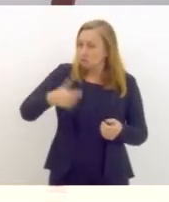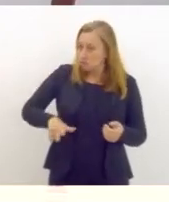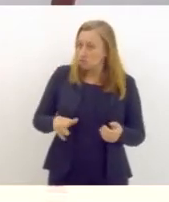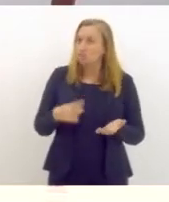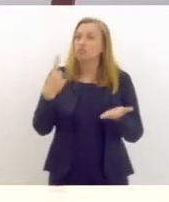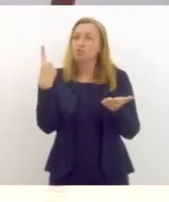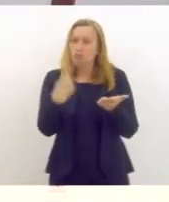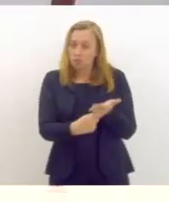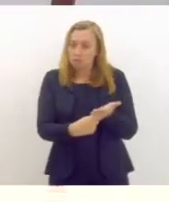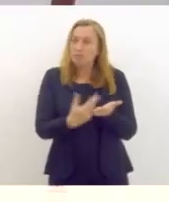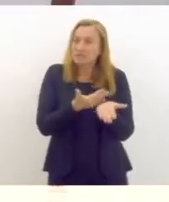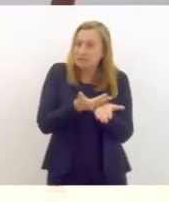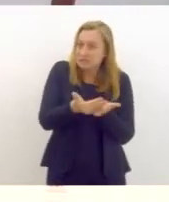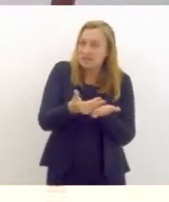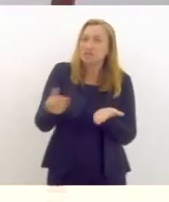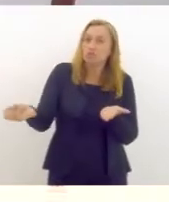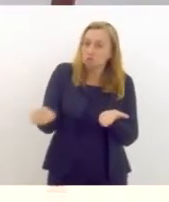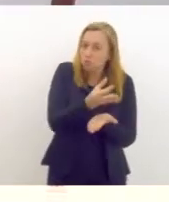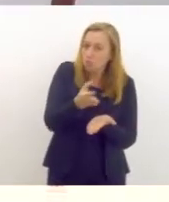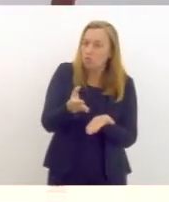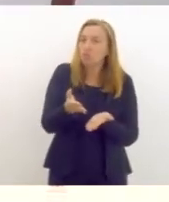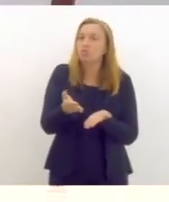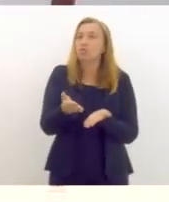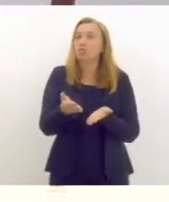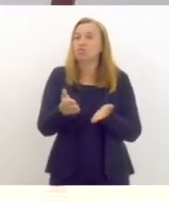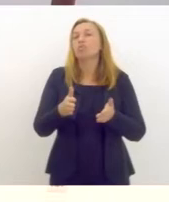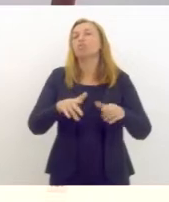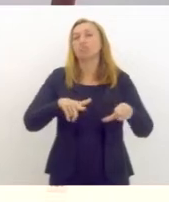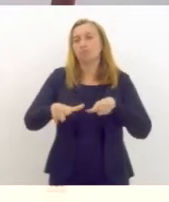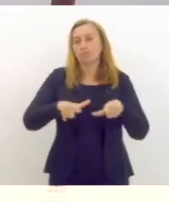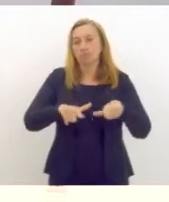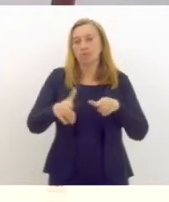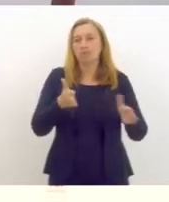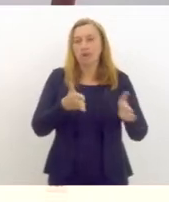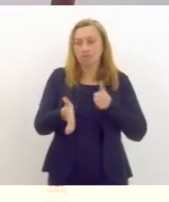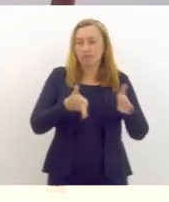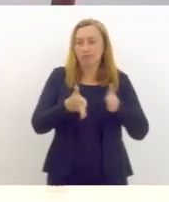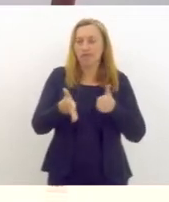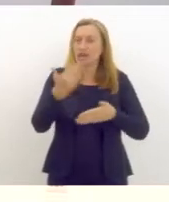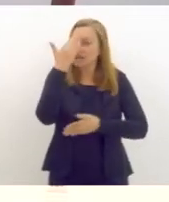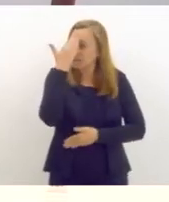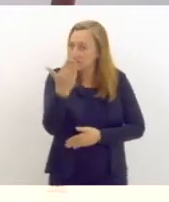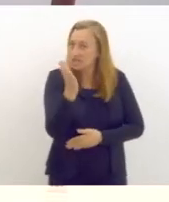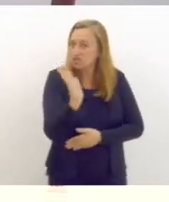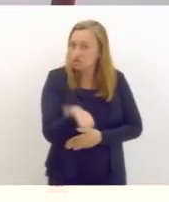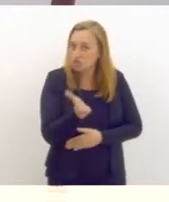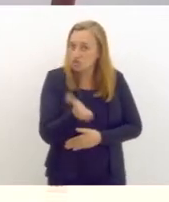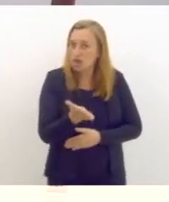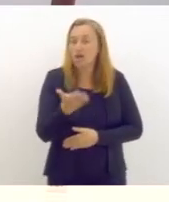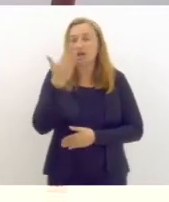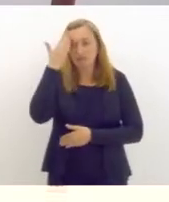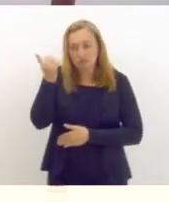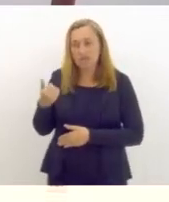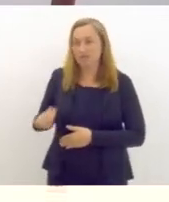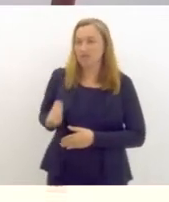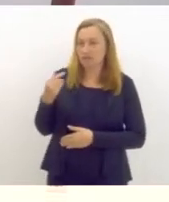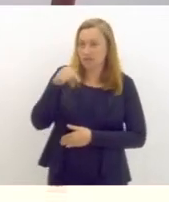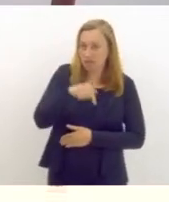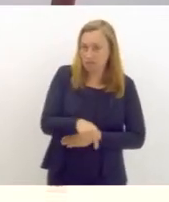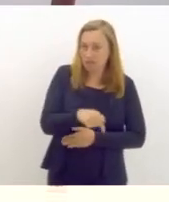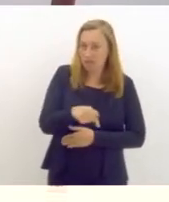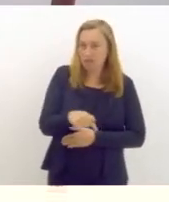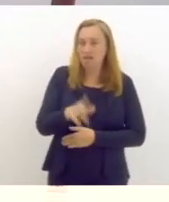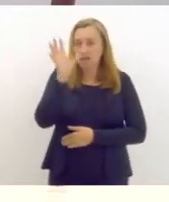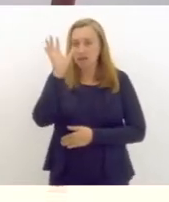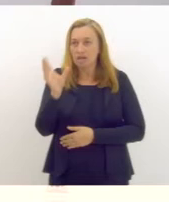com os senhores aqui iniciando uma nova jornada e um novo mandato desde já agradecendo que eu sei que se eu cheguei até aqui renovei